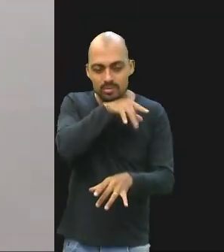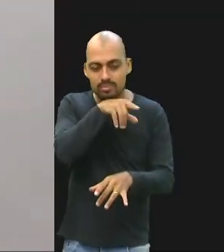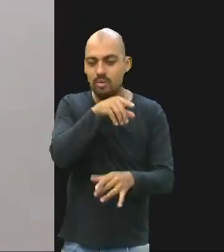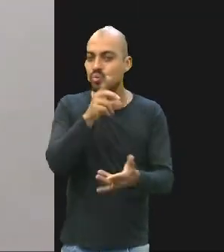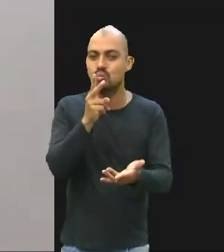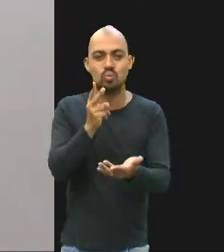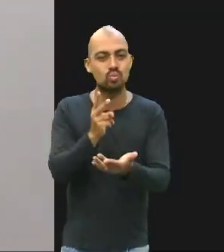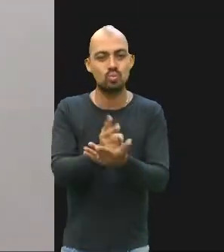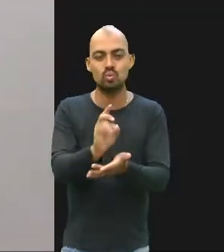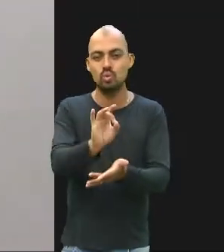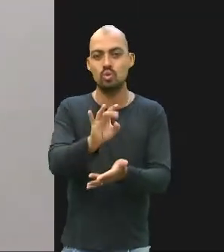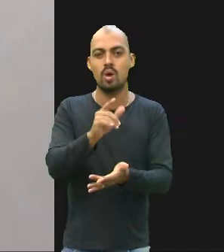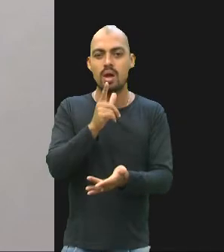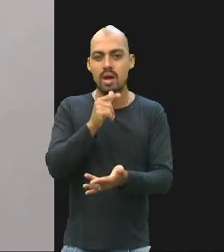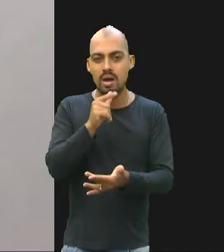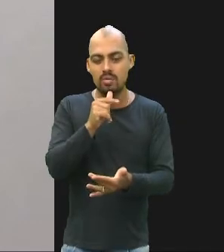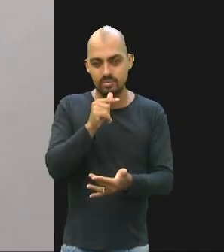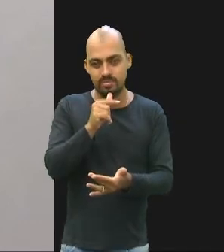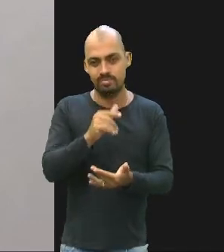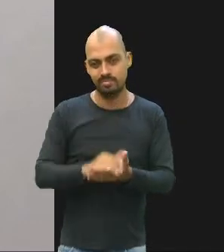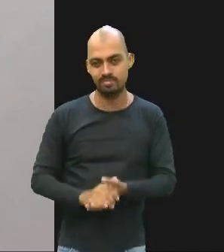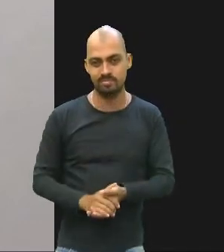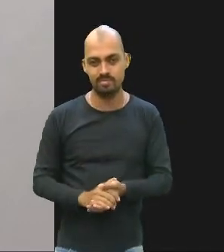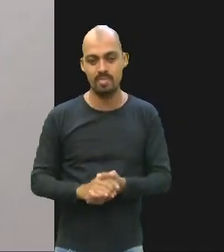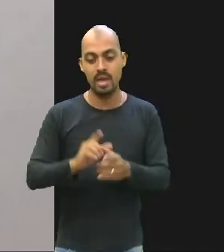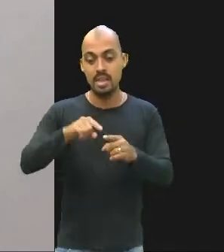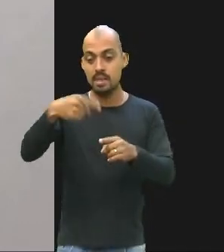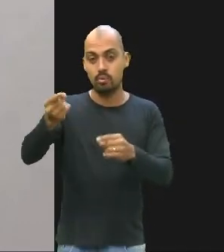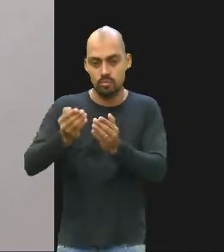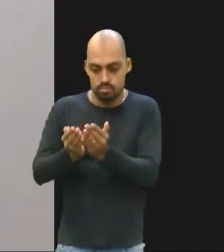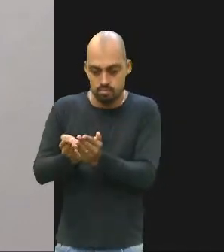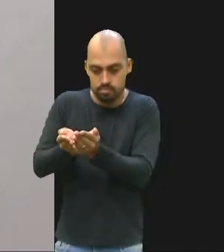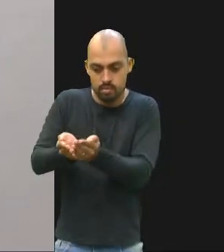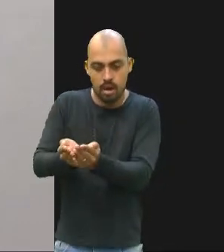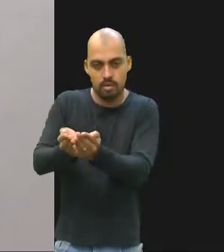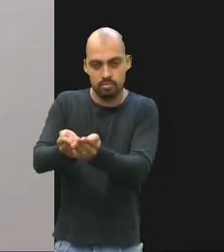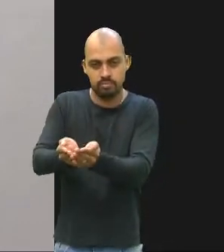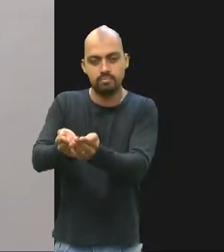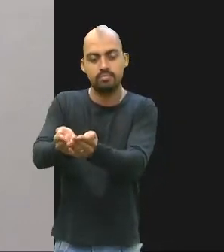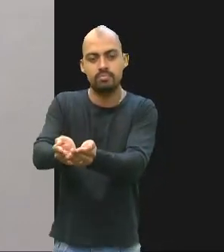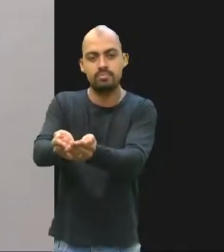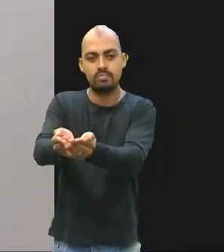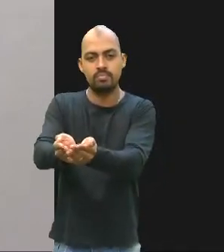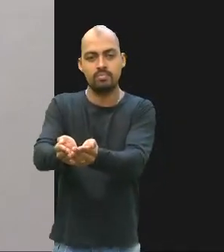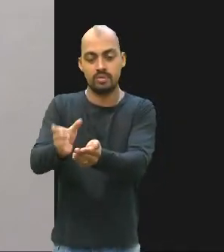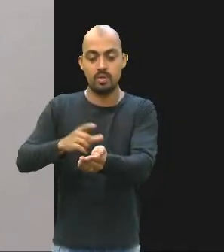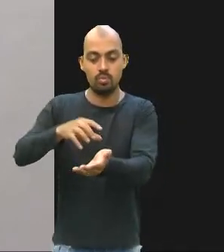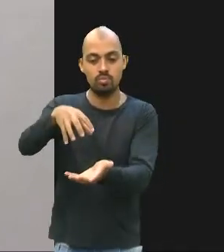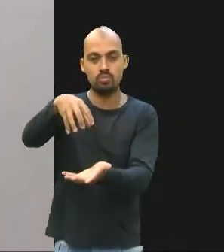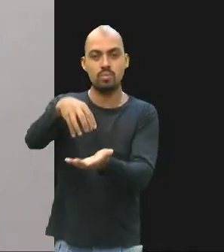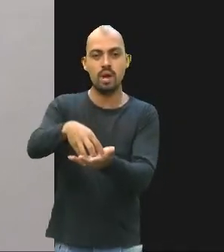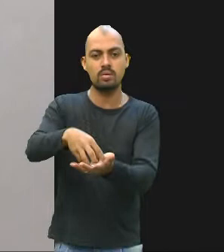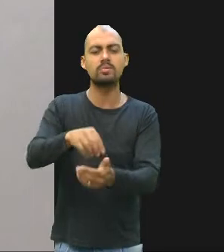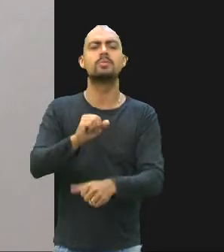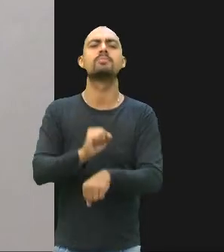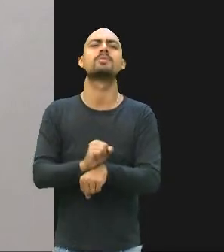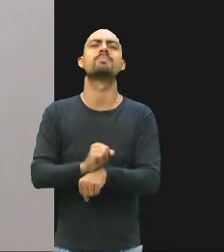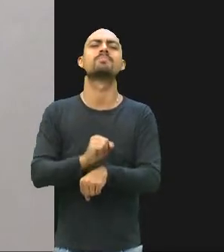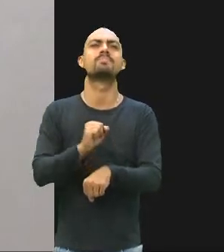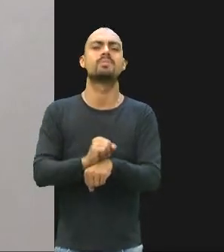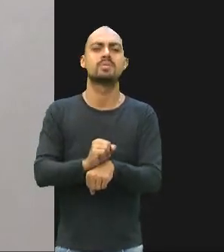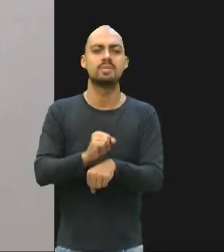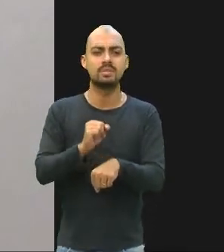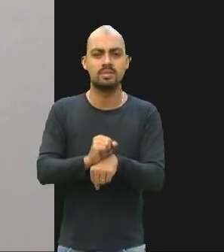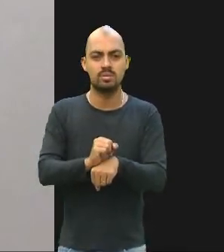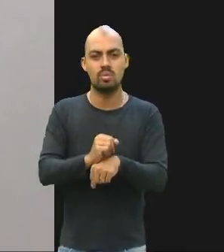meus primeiros resgates, foi a barco. Depois do barco, a gente acabou levando ali no Porto Jofre. Estava aguardando todo